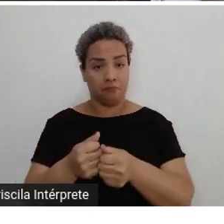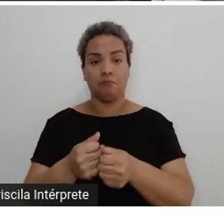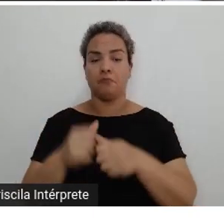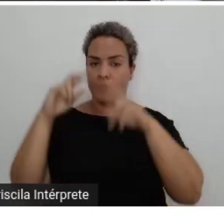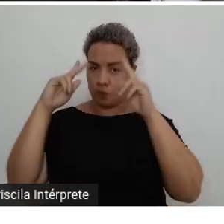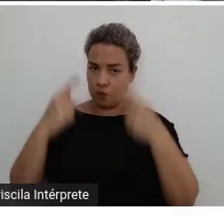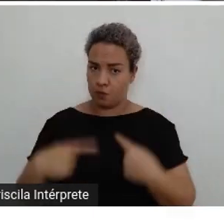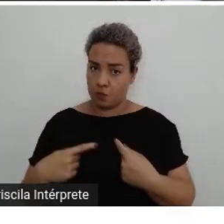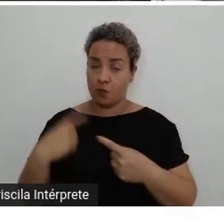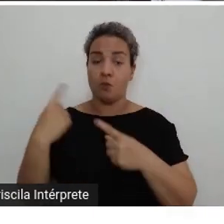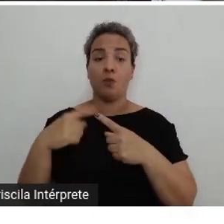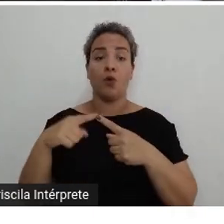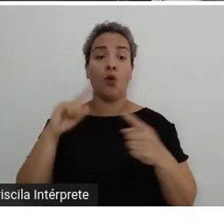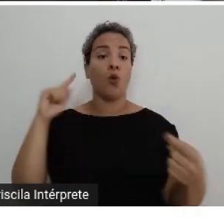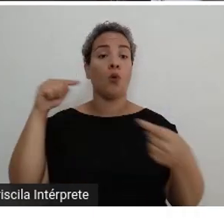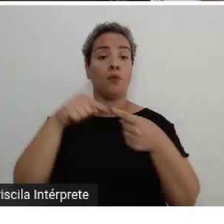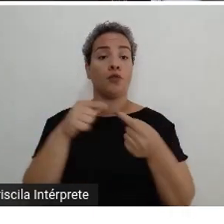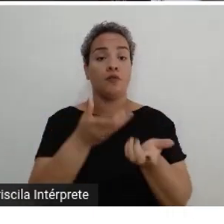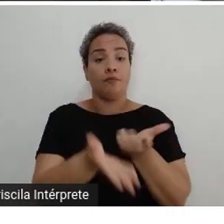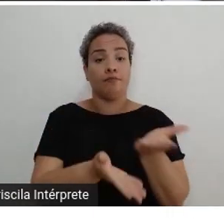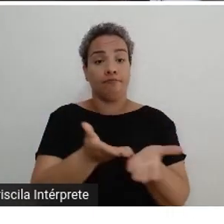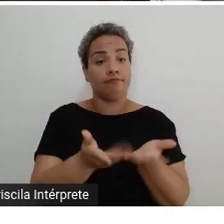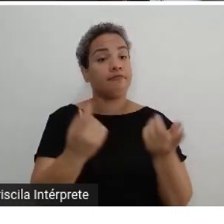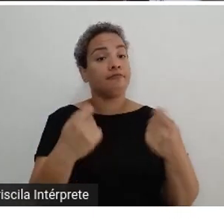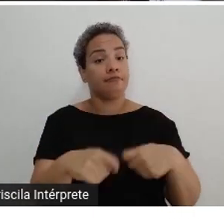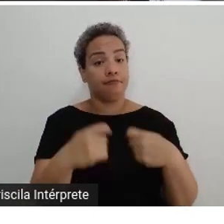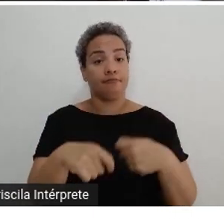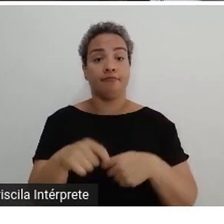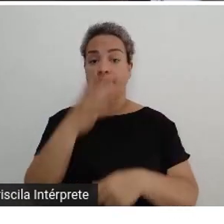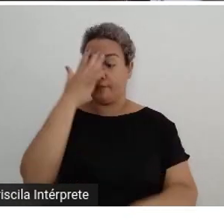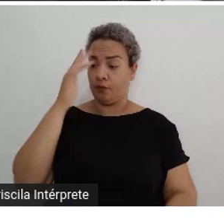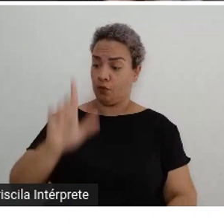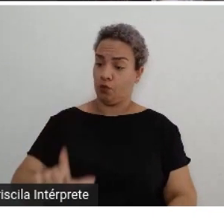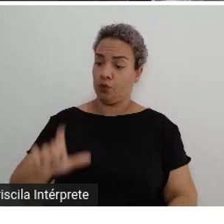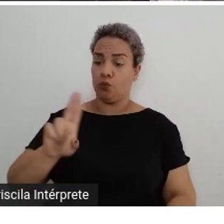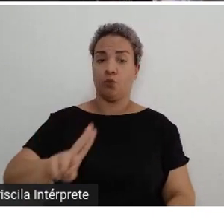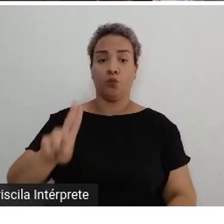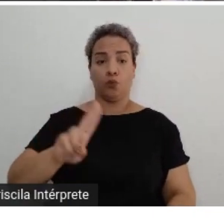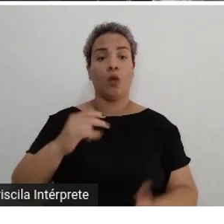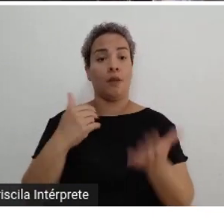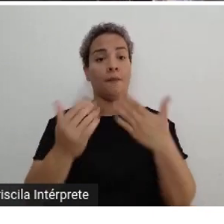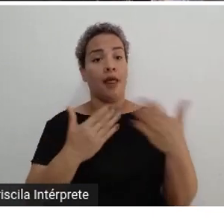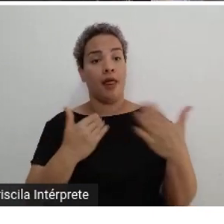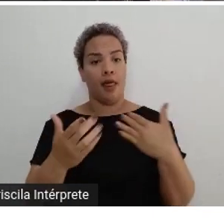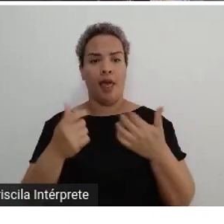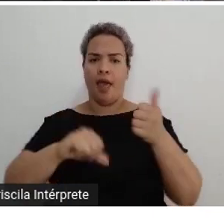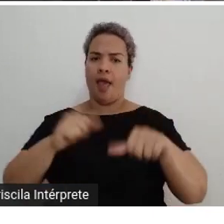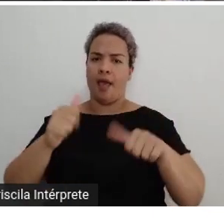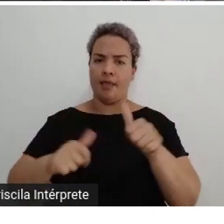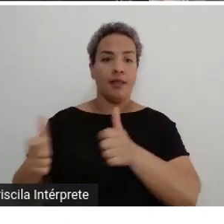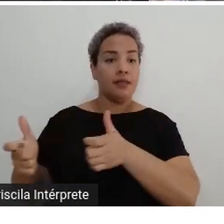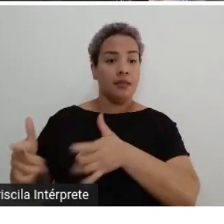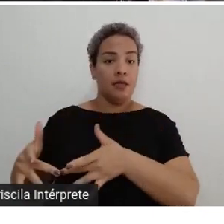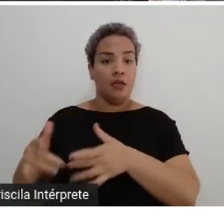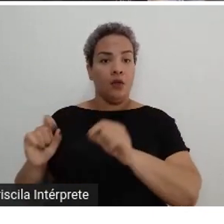o objetivo é atender a necessidade desses usuários que estão conversando. Mas vamos lá para a análise de abandono.